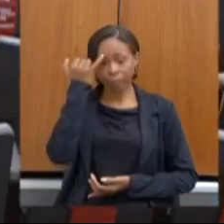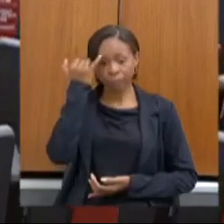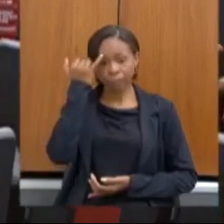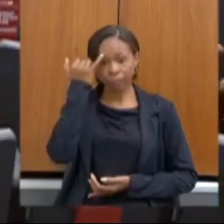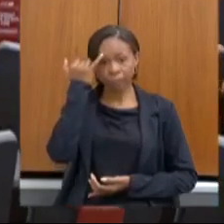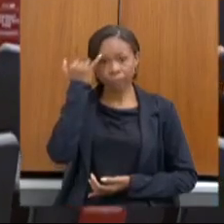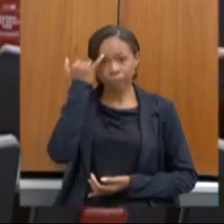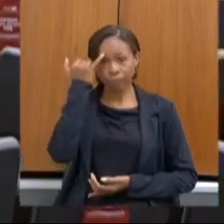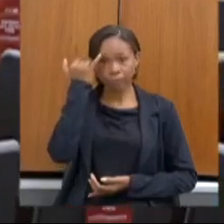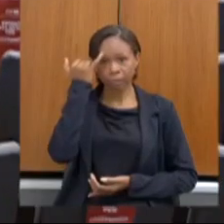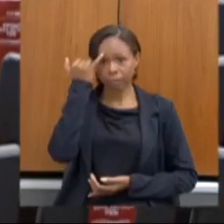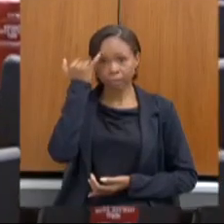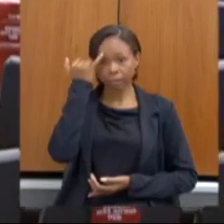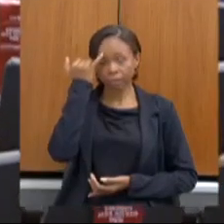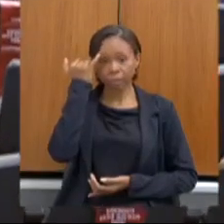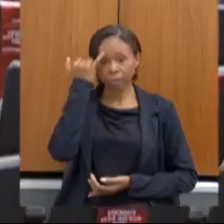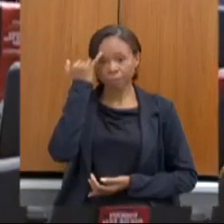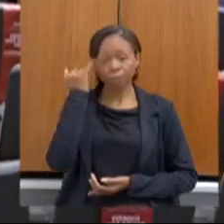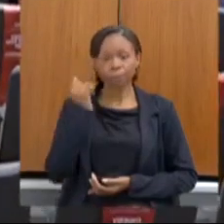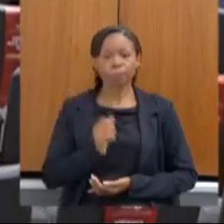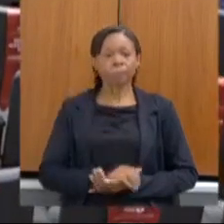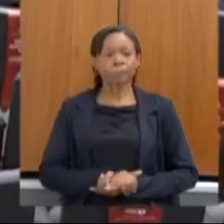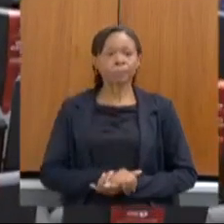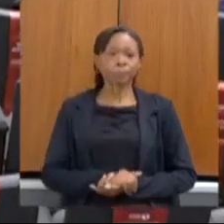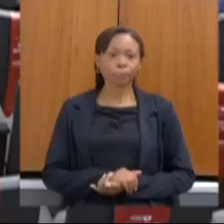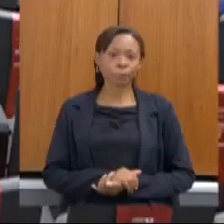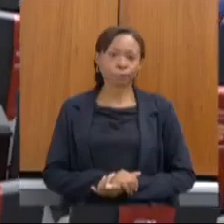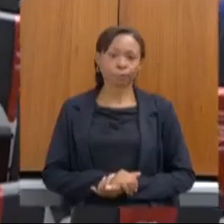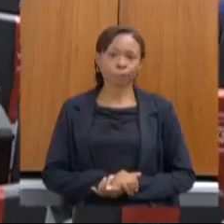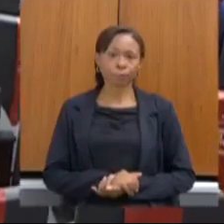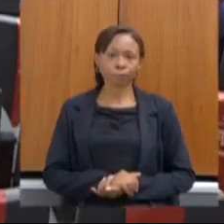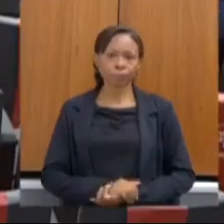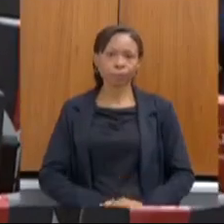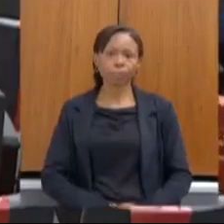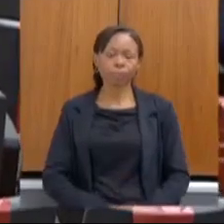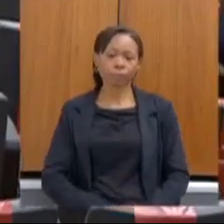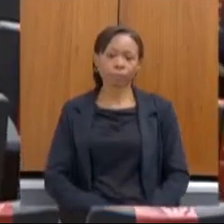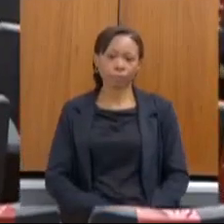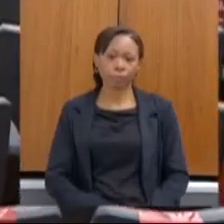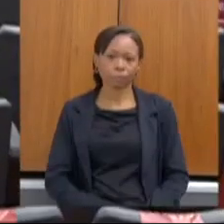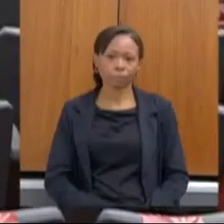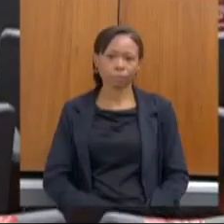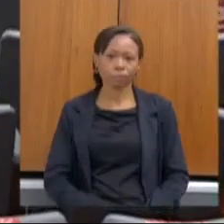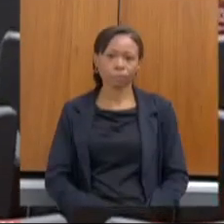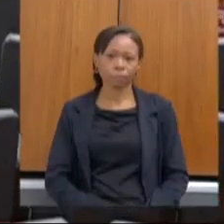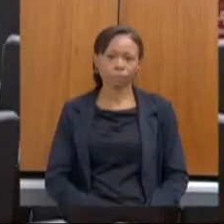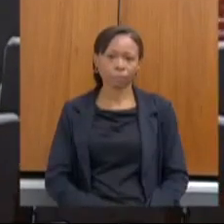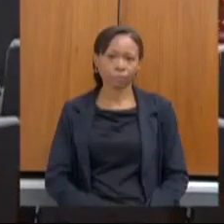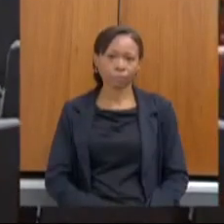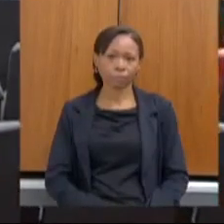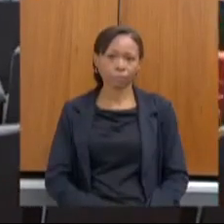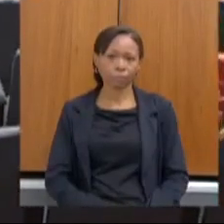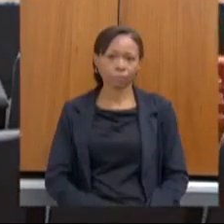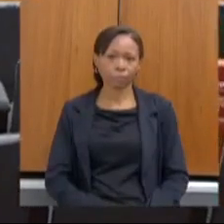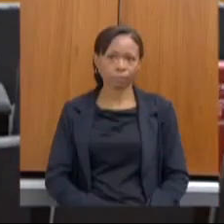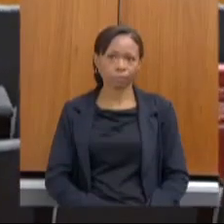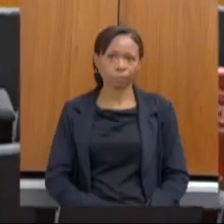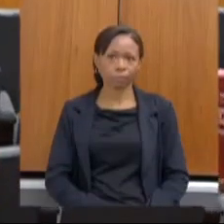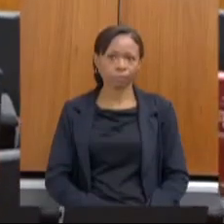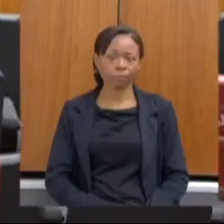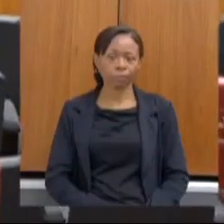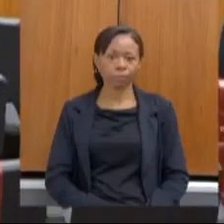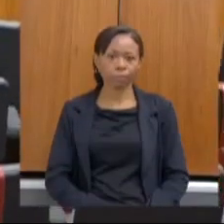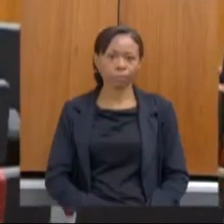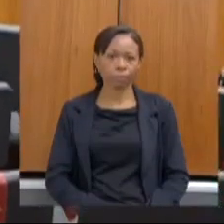e também do deputado Gil Pereira a presidência informa e